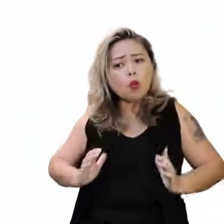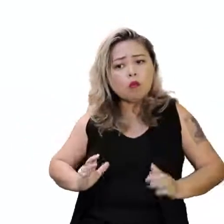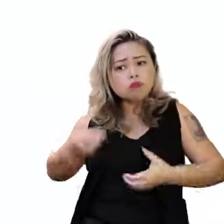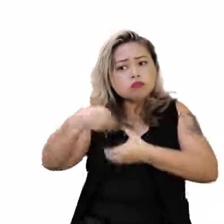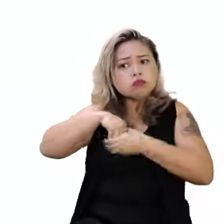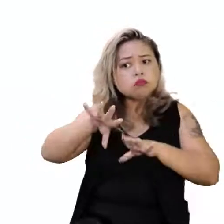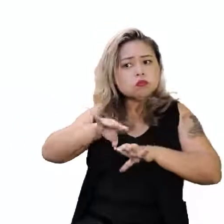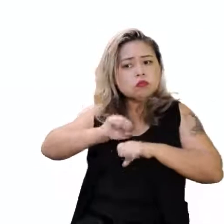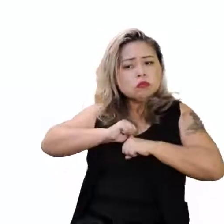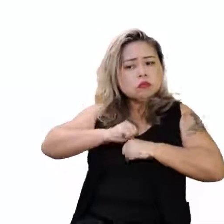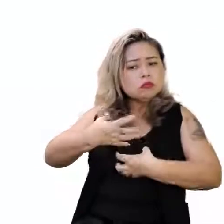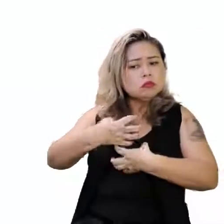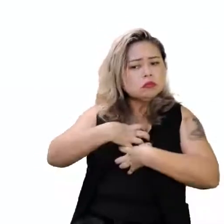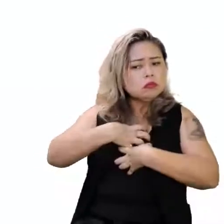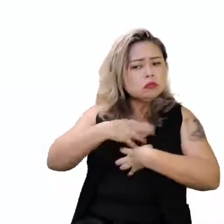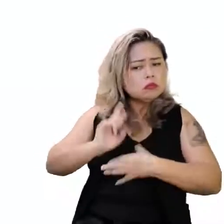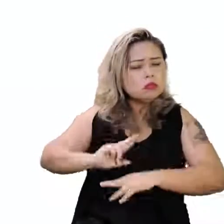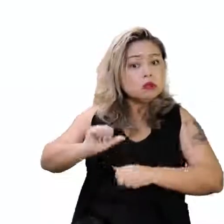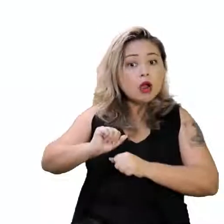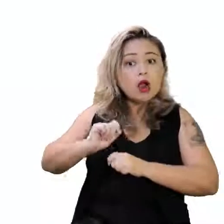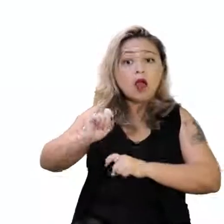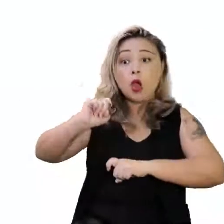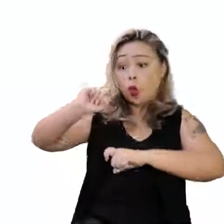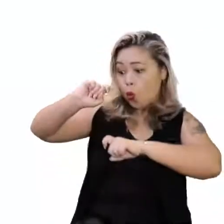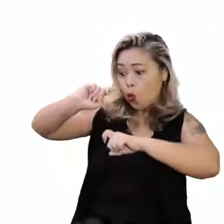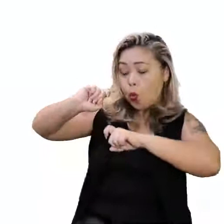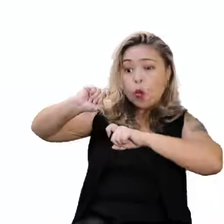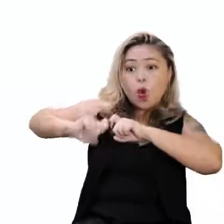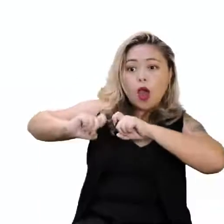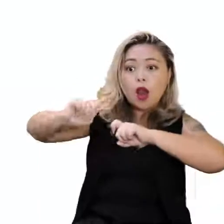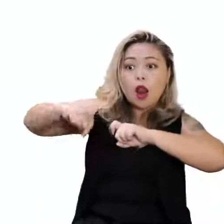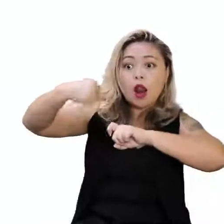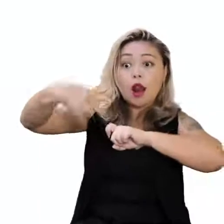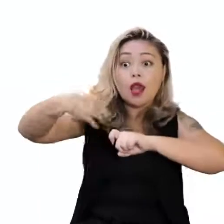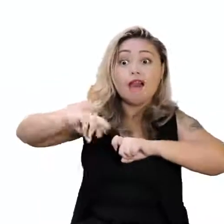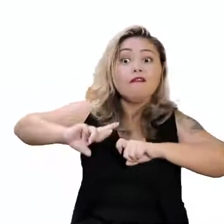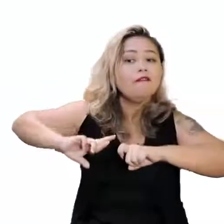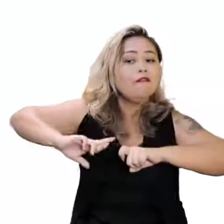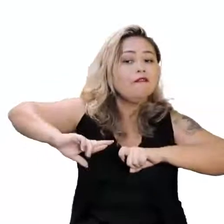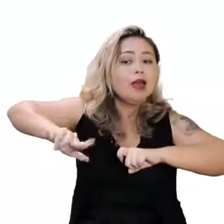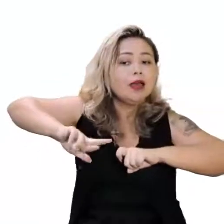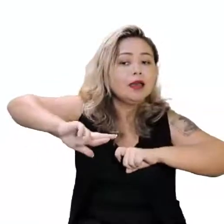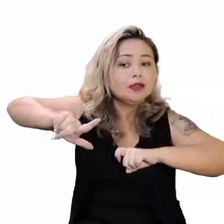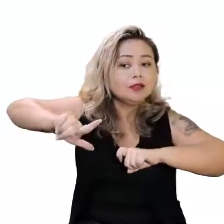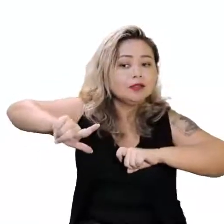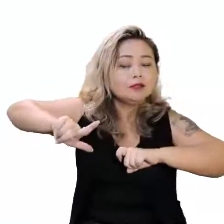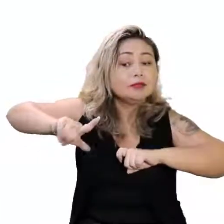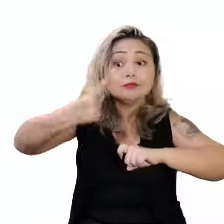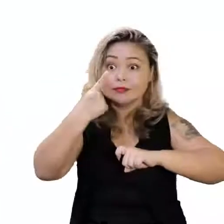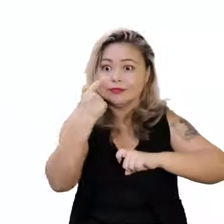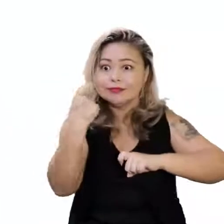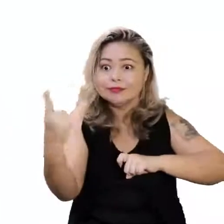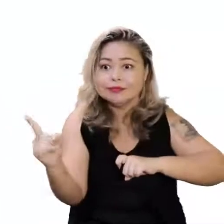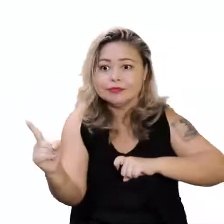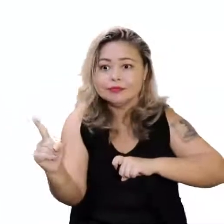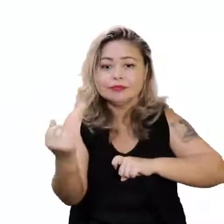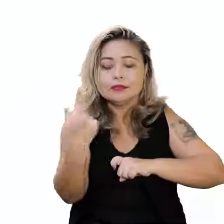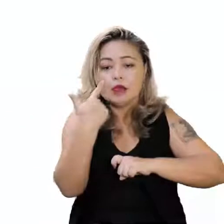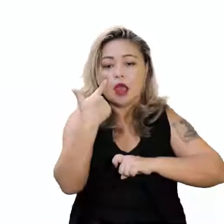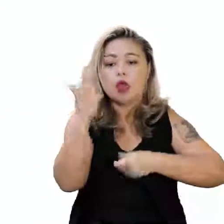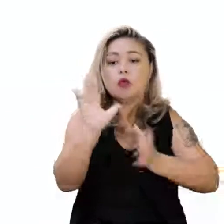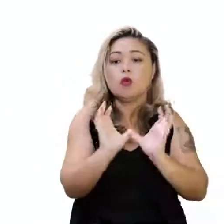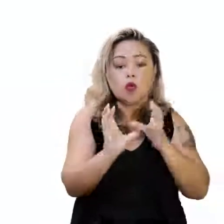diferente. Com ciclos reprodutivos diferentes. Olha que interessante. Quando